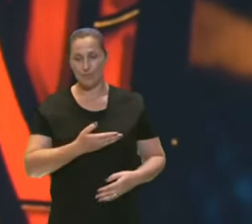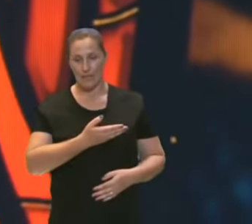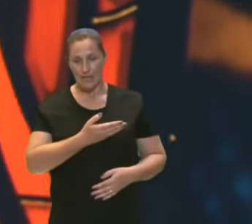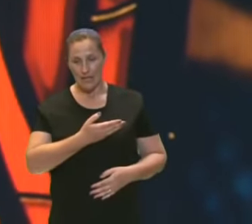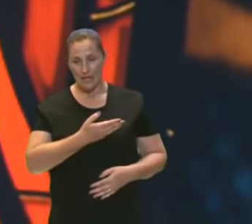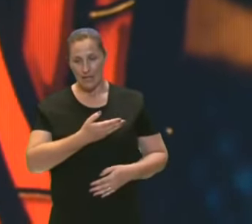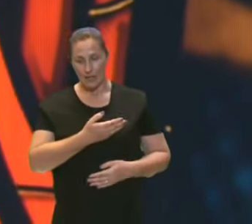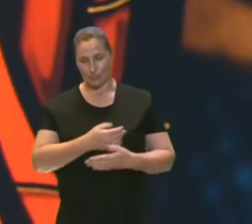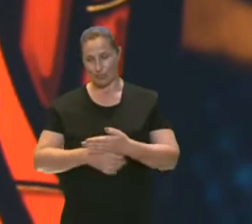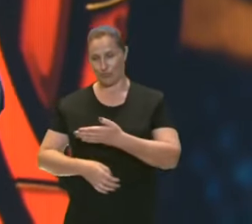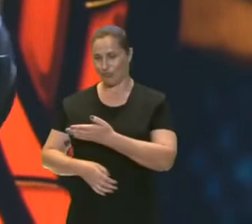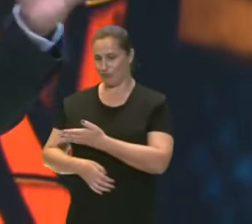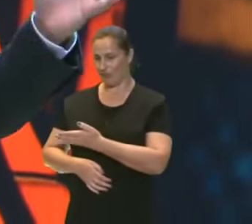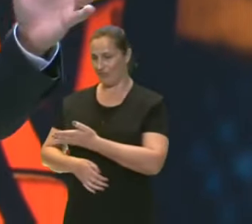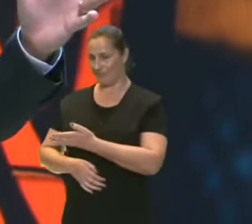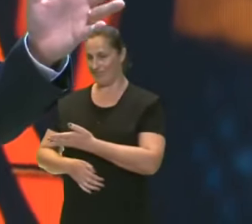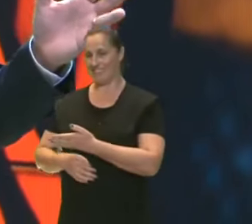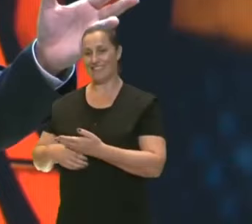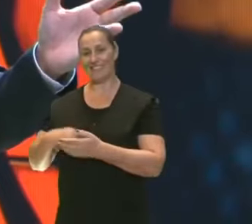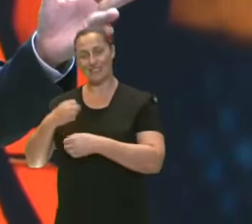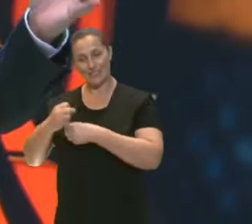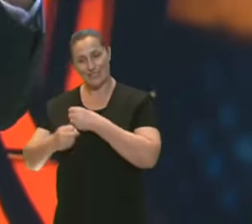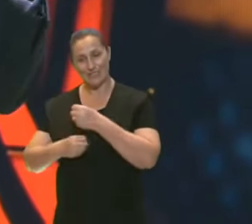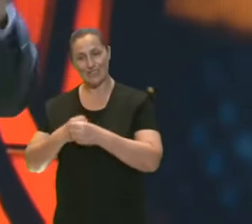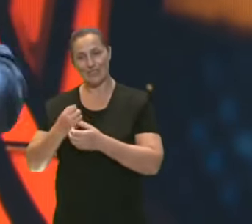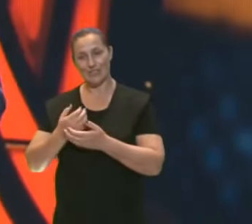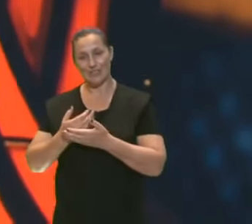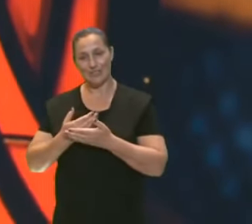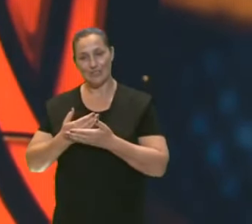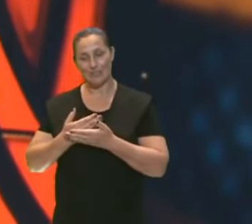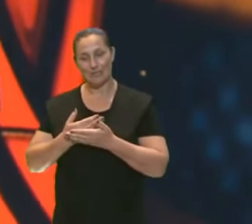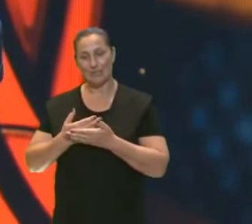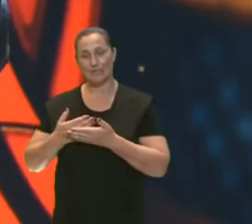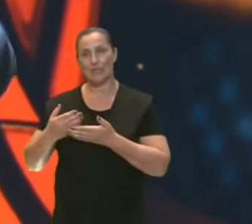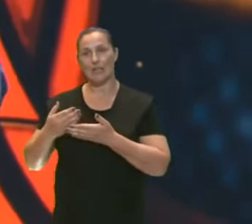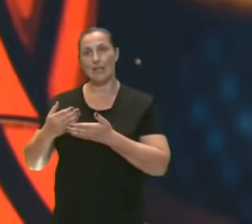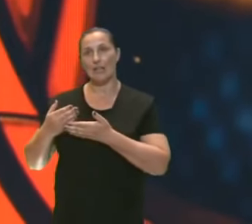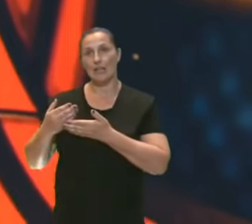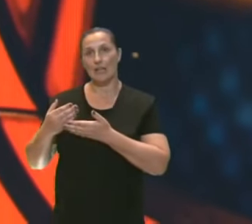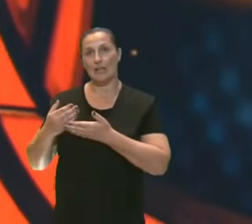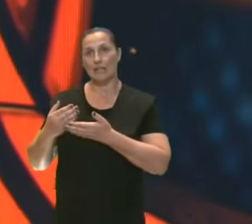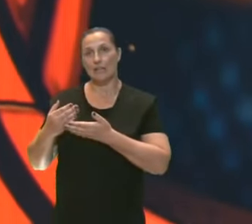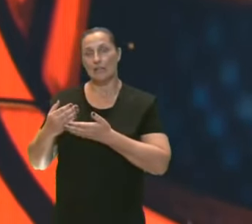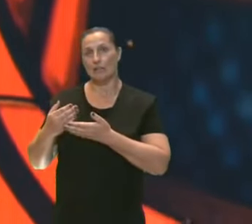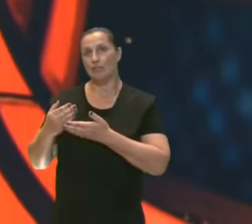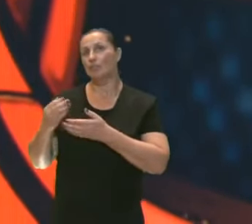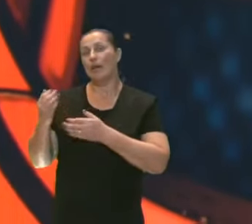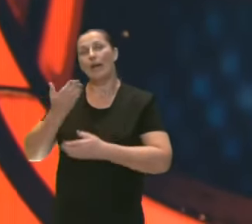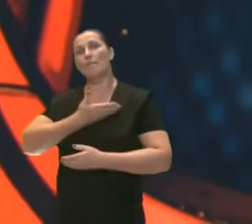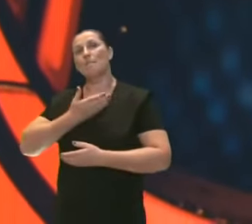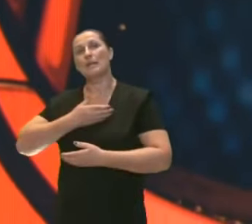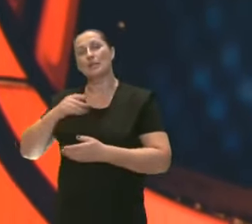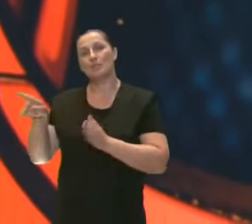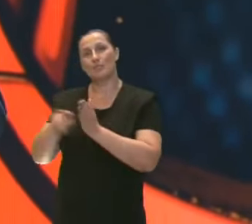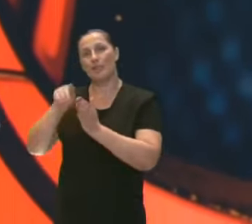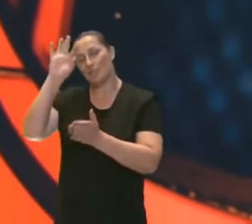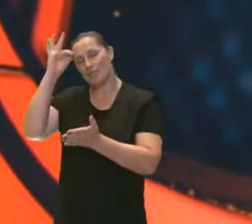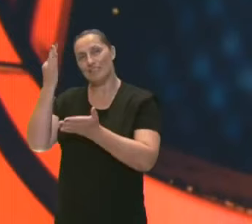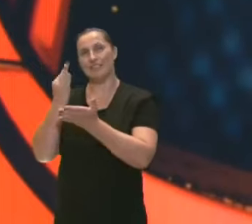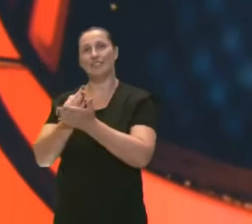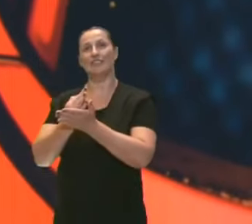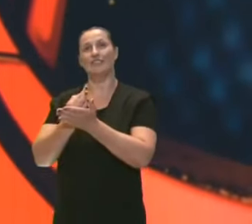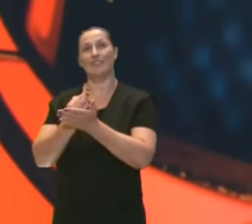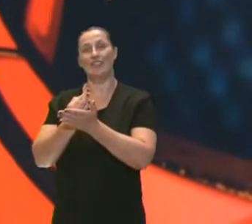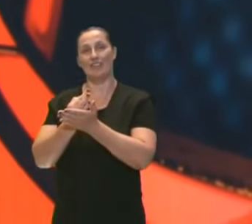pibcuritiba.org.br/Jesus. E esse ano, nós vamos arrumar aí companheiros de fé, de caminhada, para que você possa continuar na presença